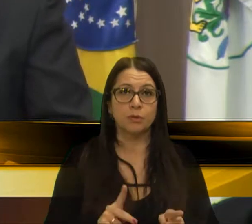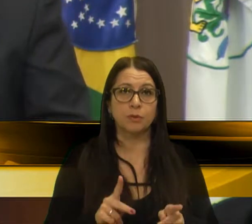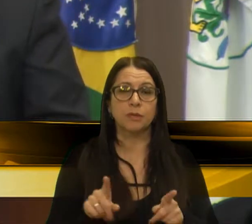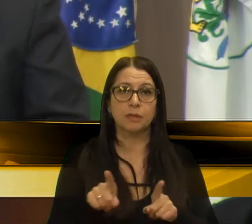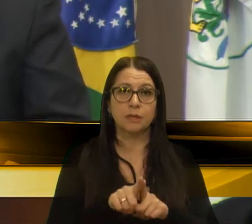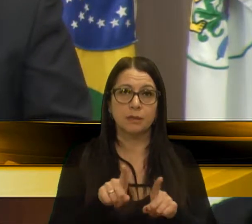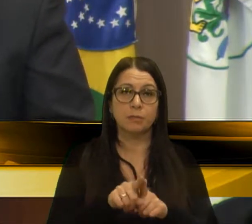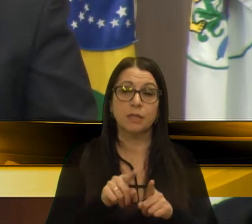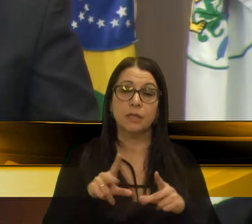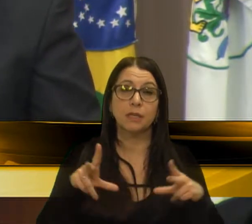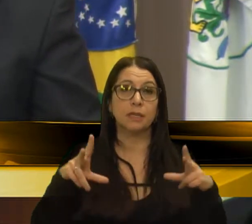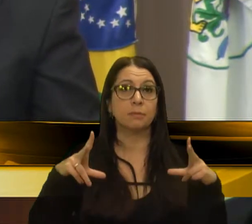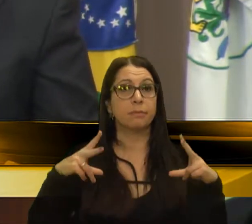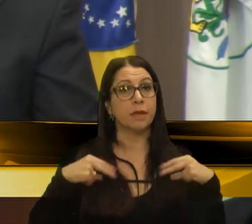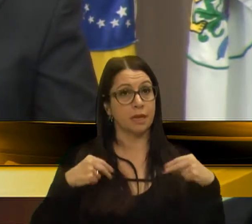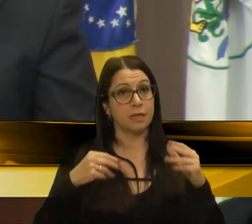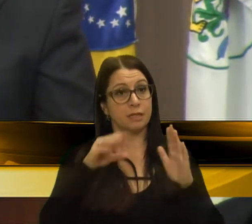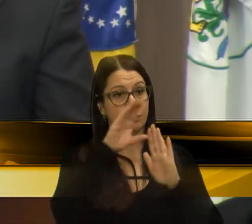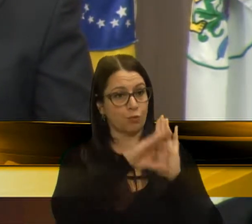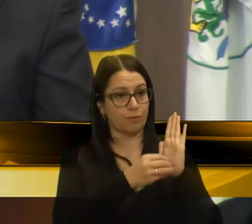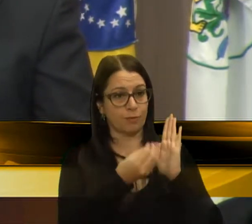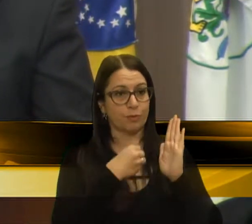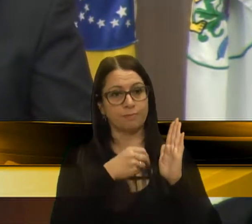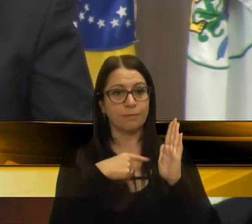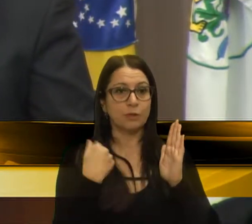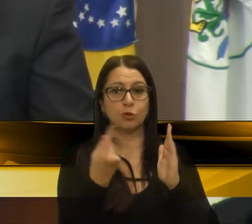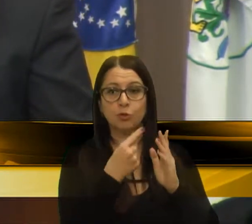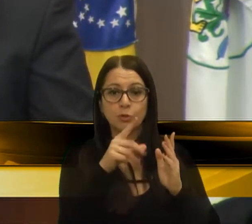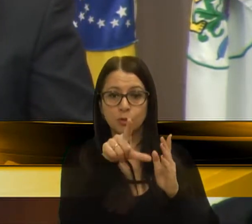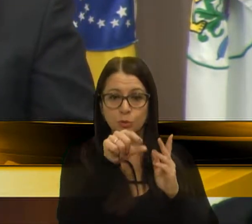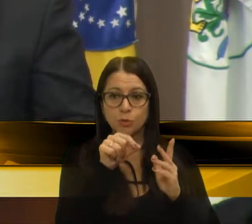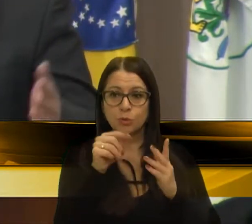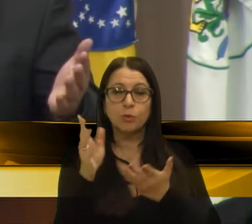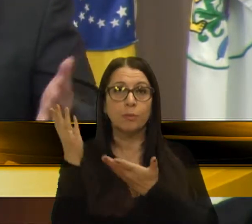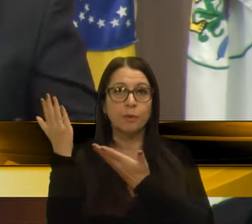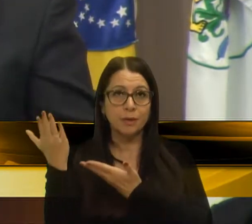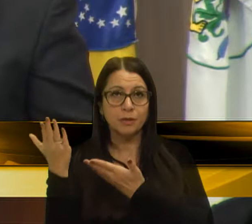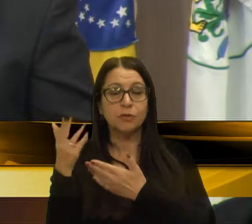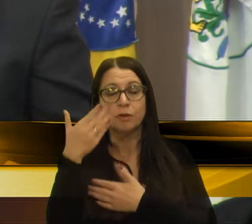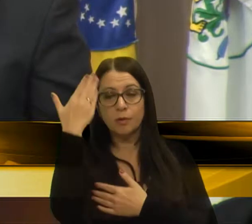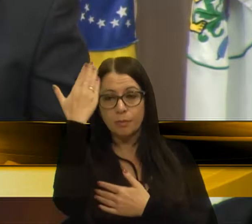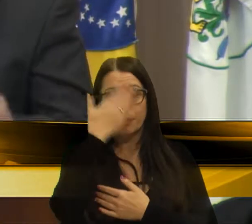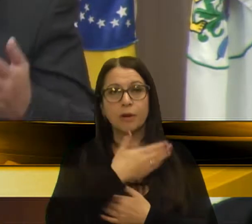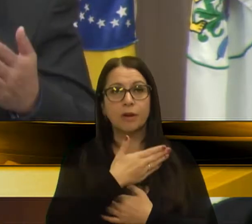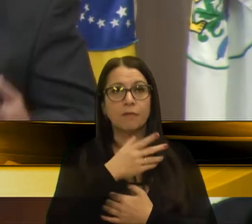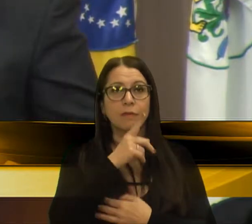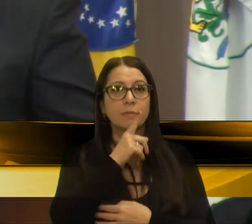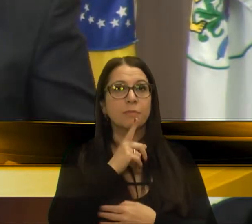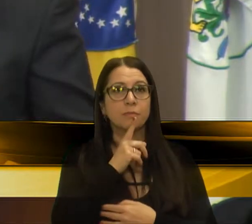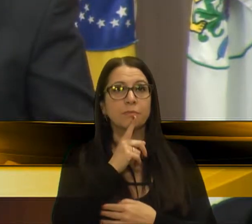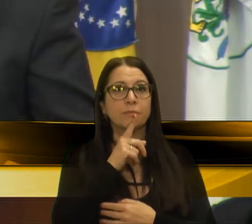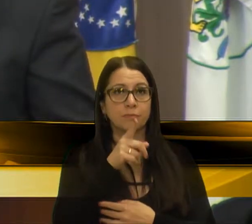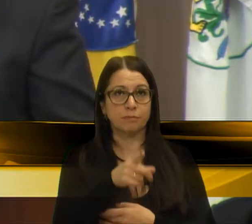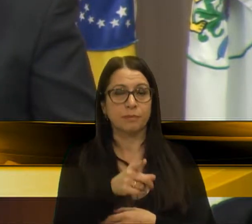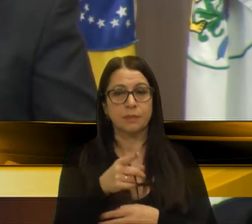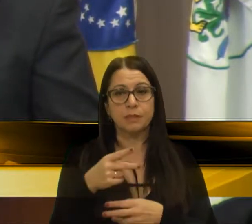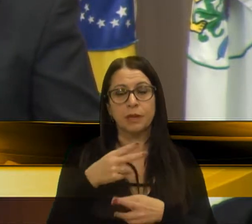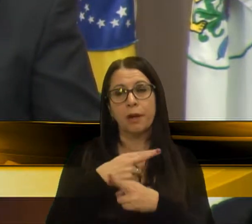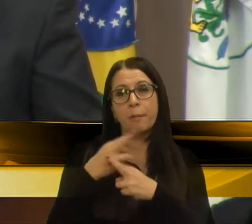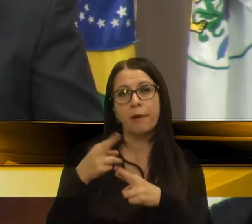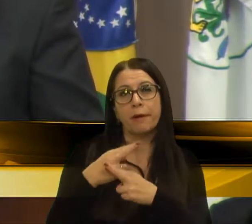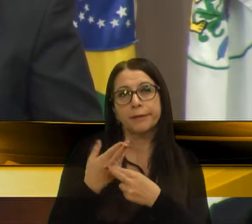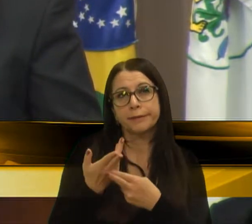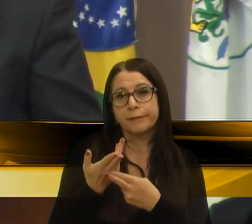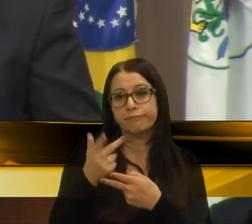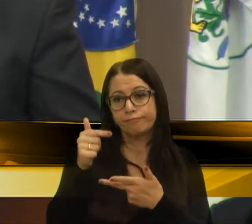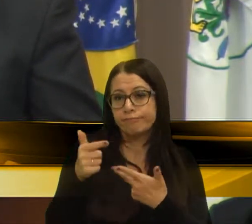também merece, mas aqui pode ter certeza que os homenageados prova que o vereador Meneguzzi traz aqui uma relação de que